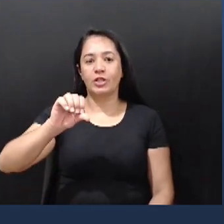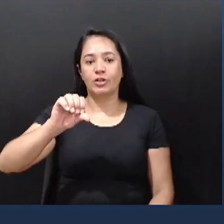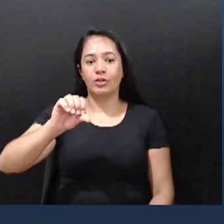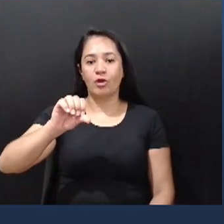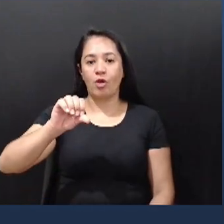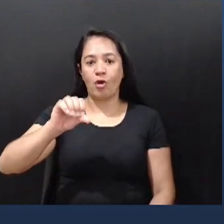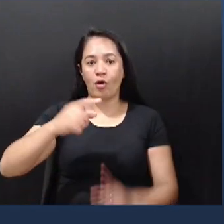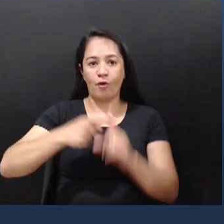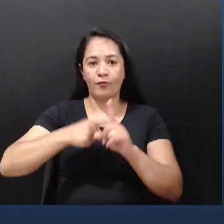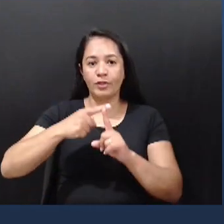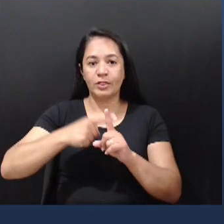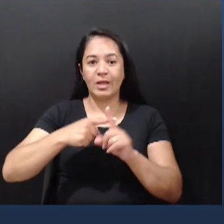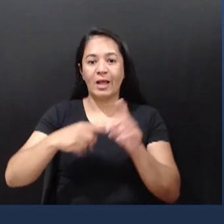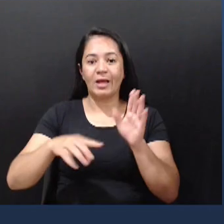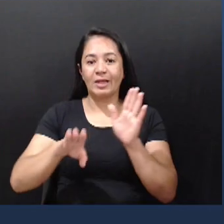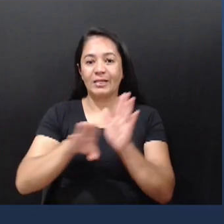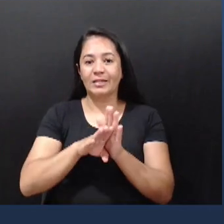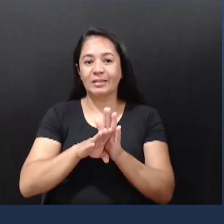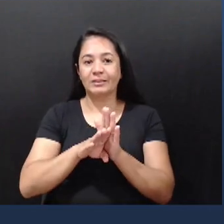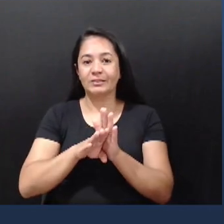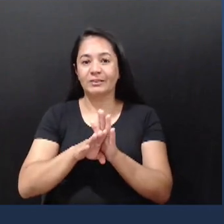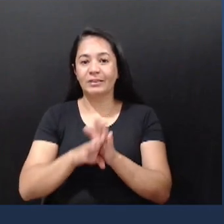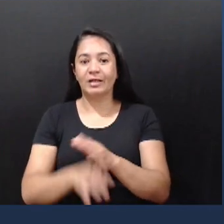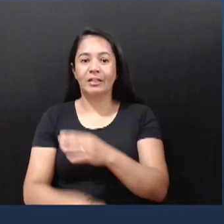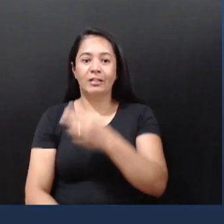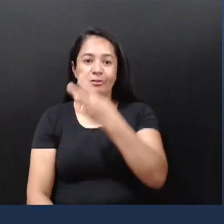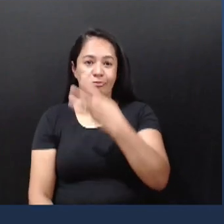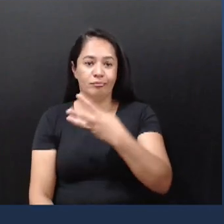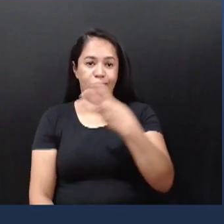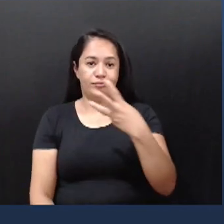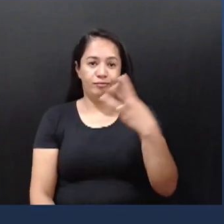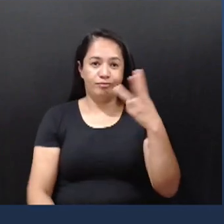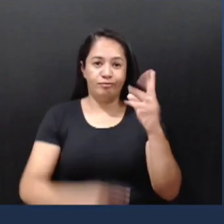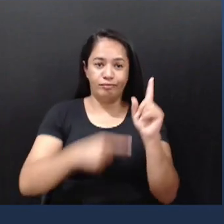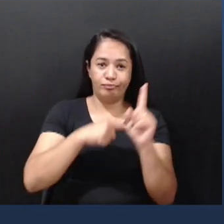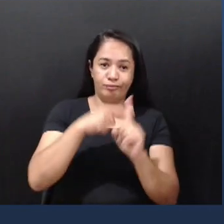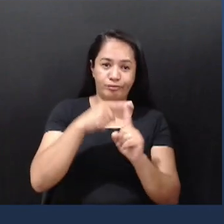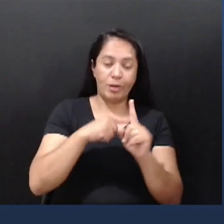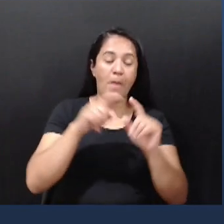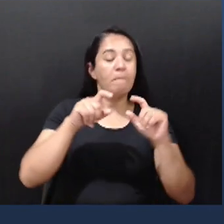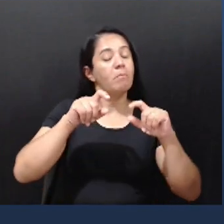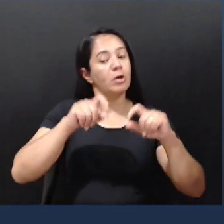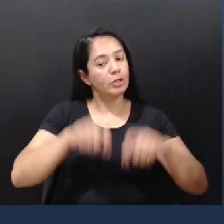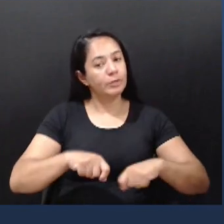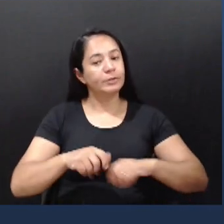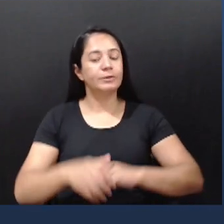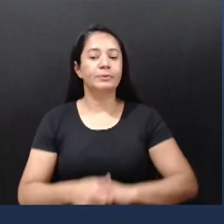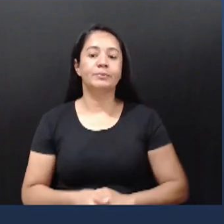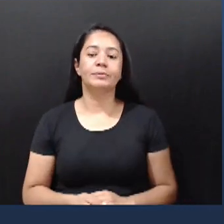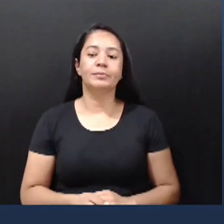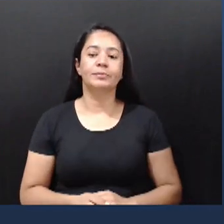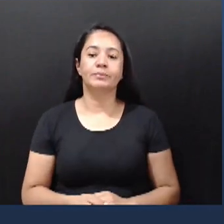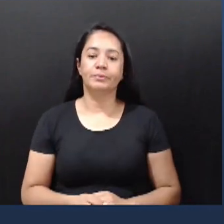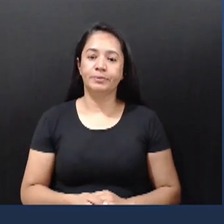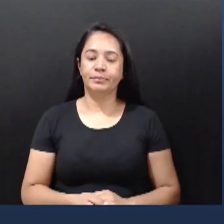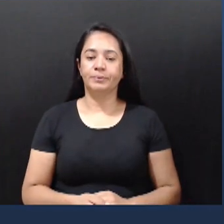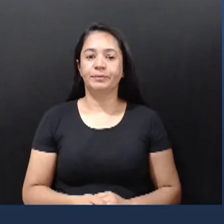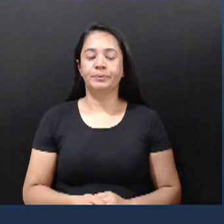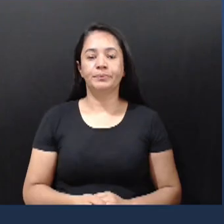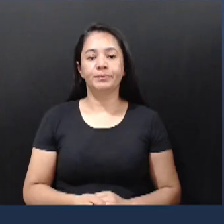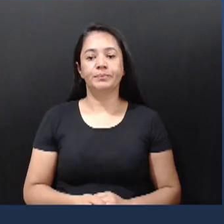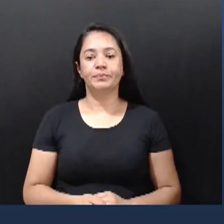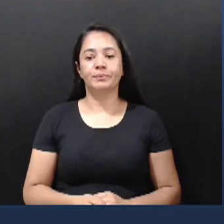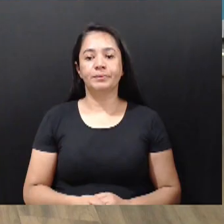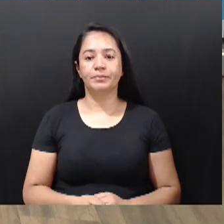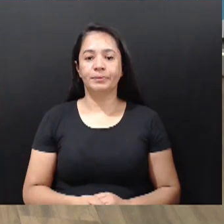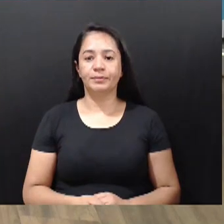elevada. Ao longo do dia essa temperatura sobe, podendo chegar aos 33 graus aqui na cidade de